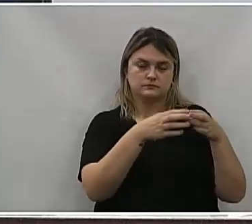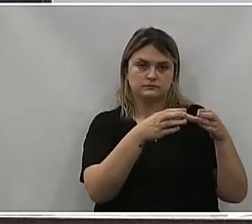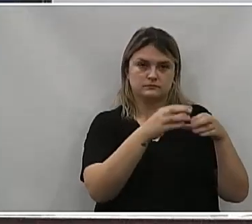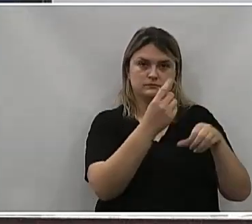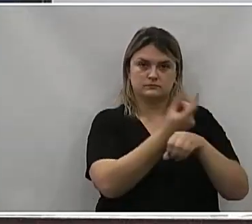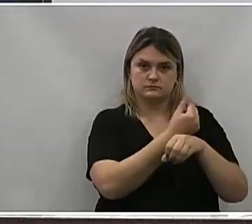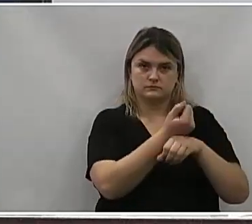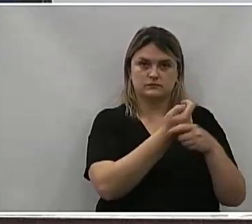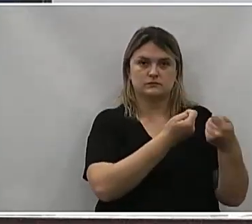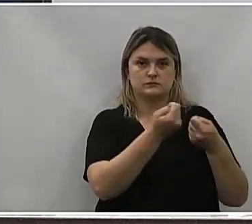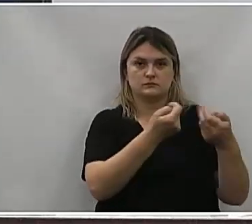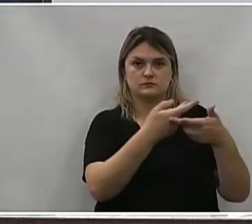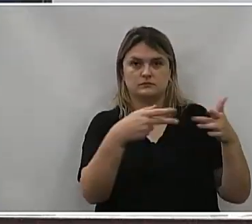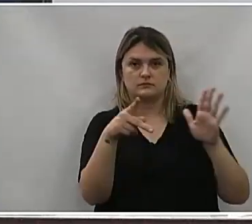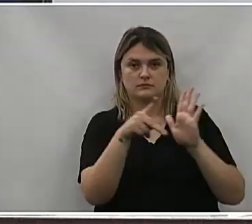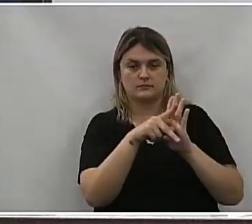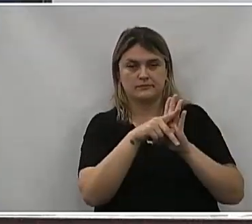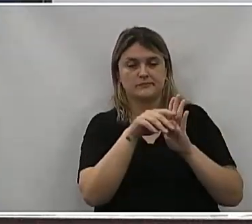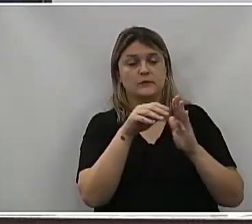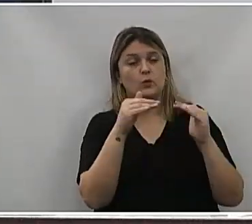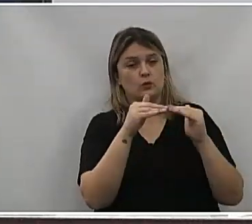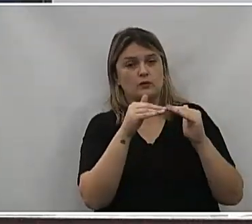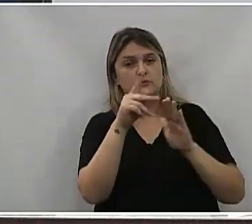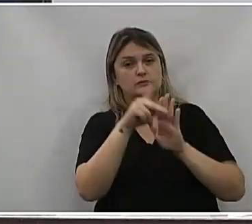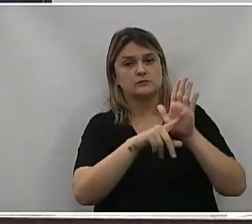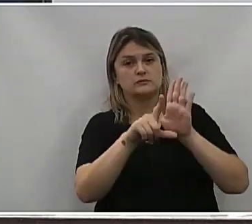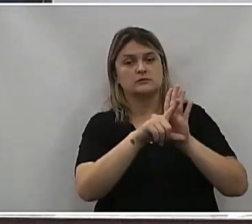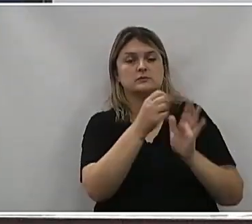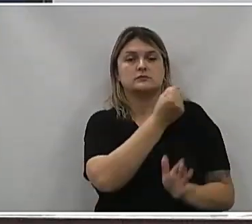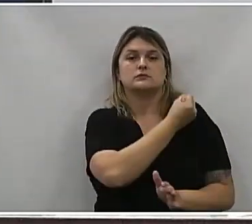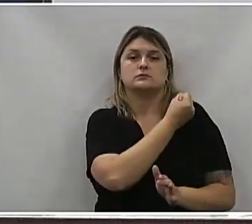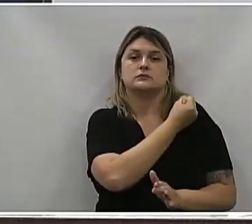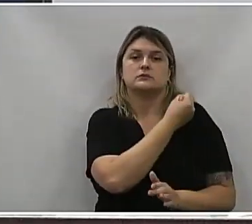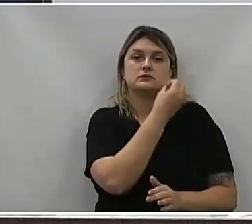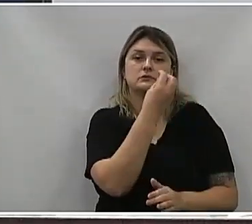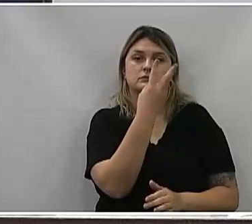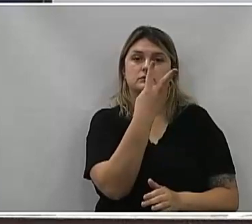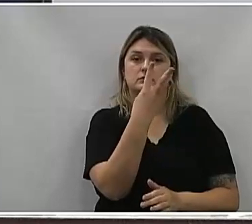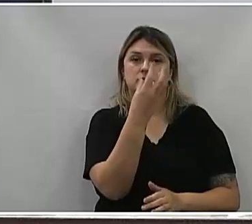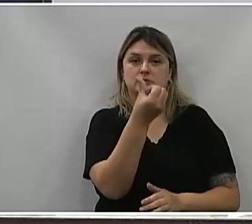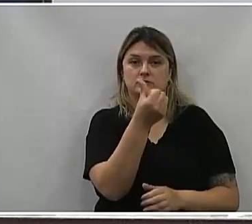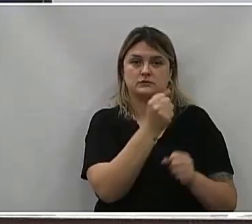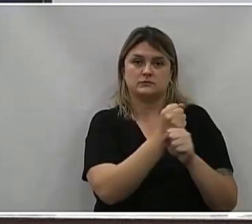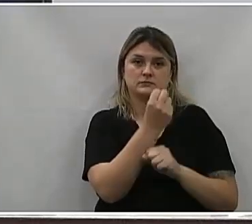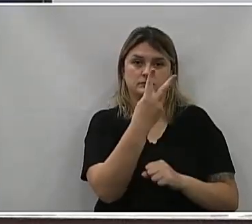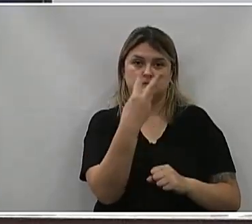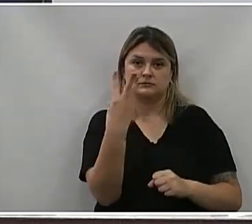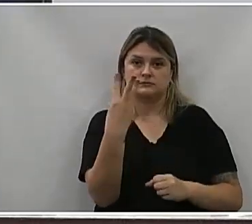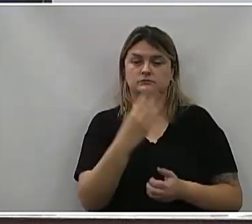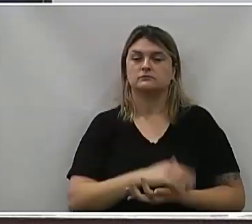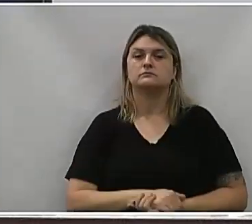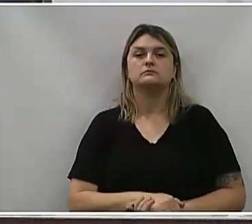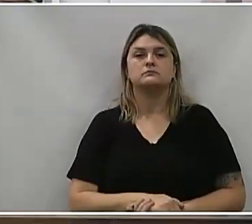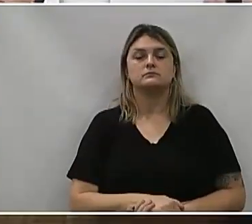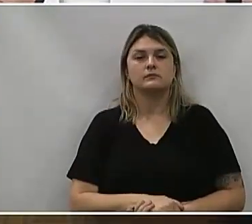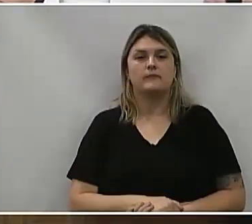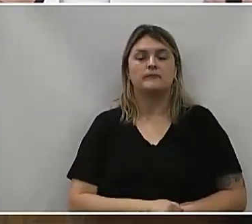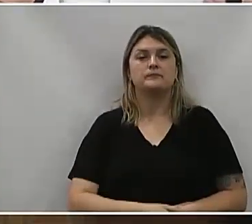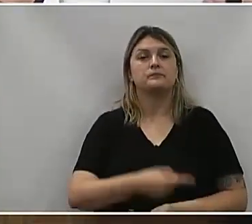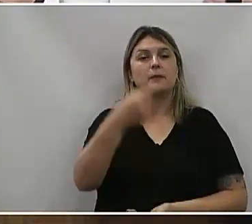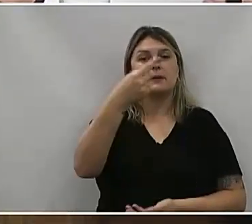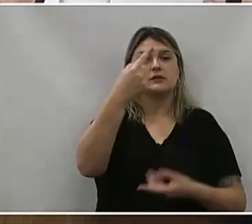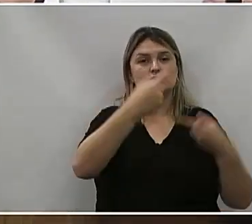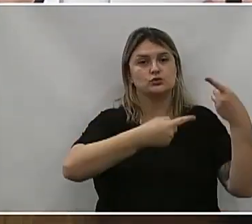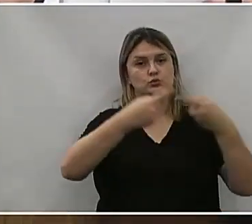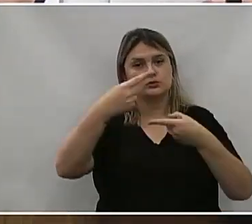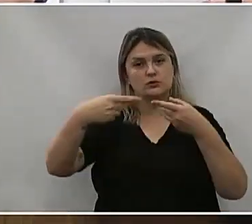de Finanças, Orçamento e Patrimônio, favorável ao projeto de lei ordinário número 36 de 2023. Em primeira